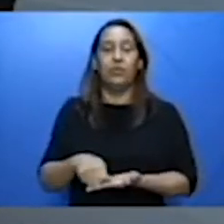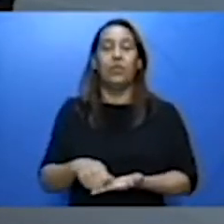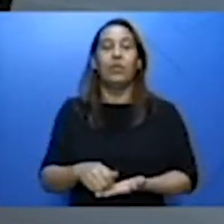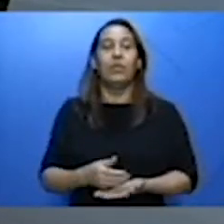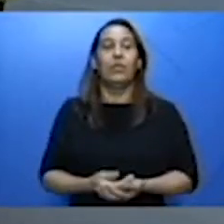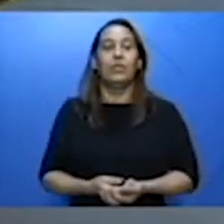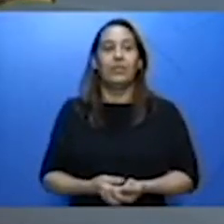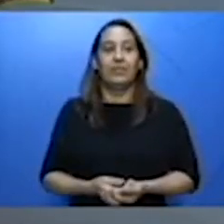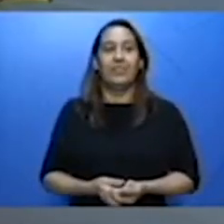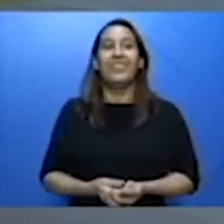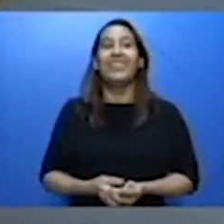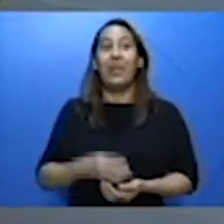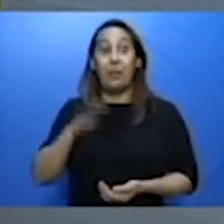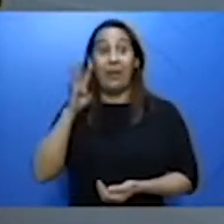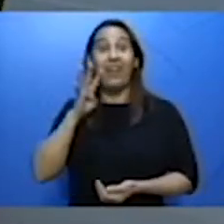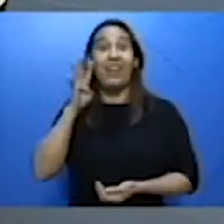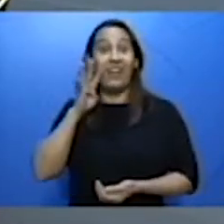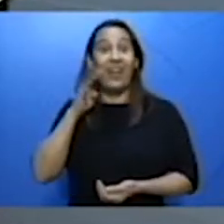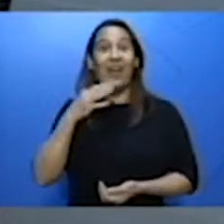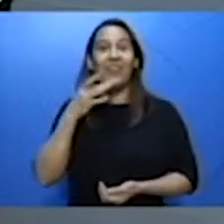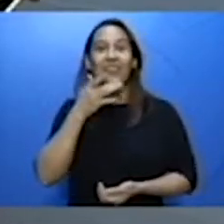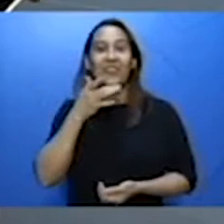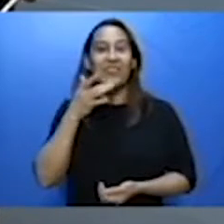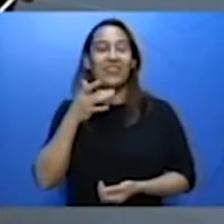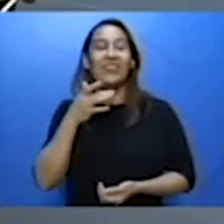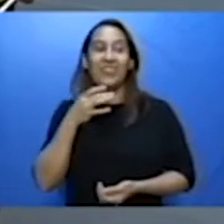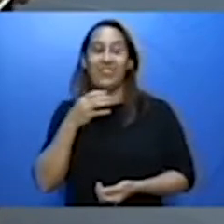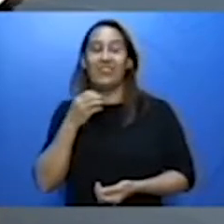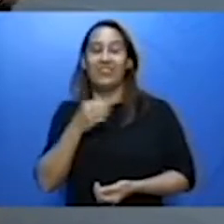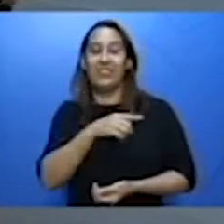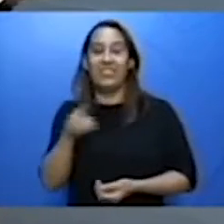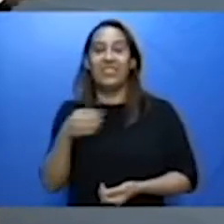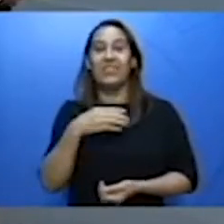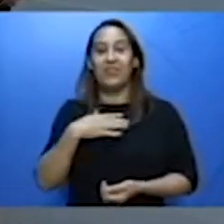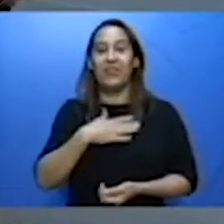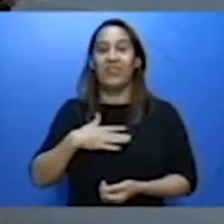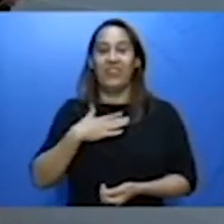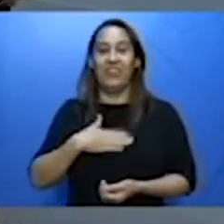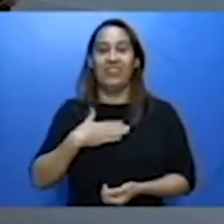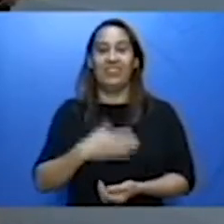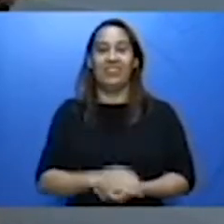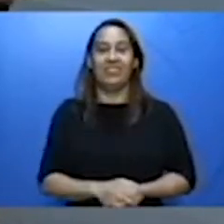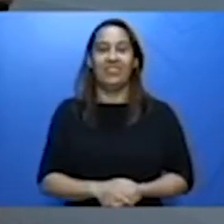de hoje, gente, está muito gostosa, vocês vão amar.